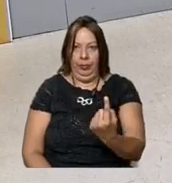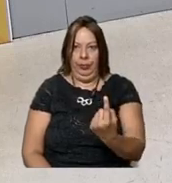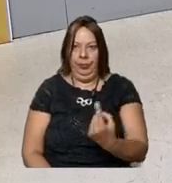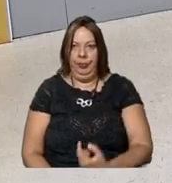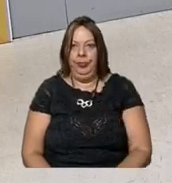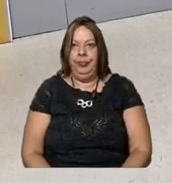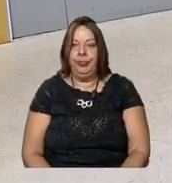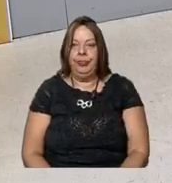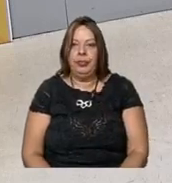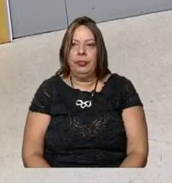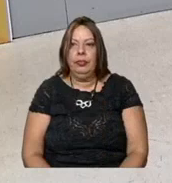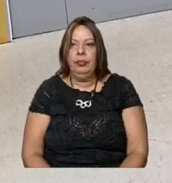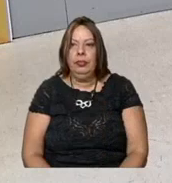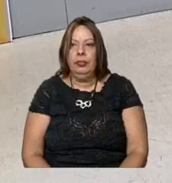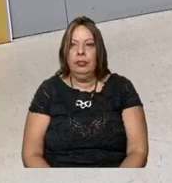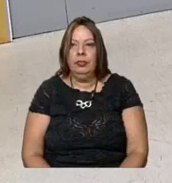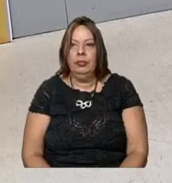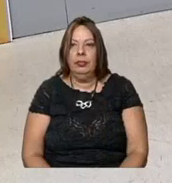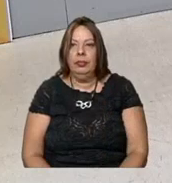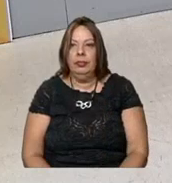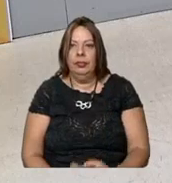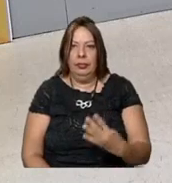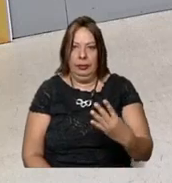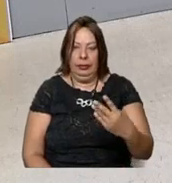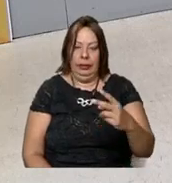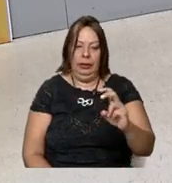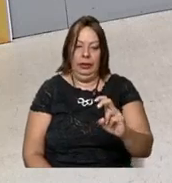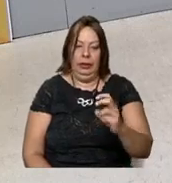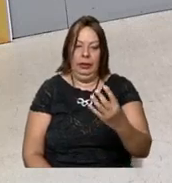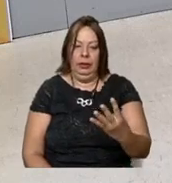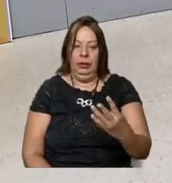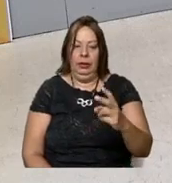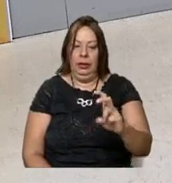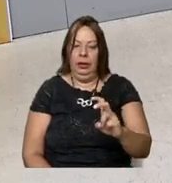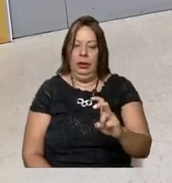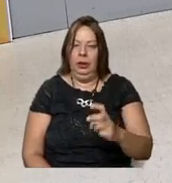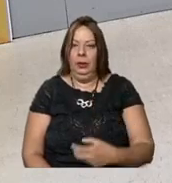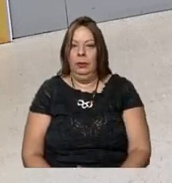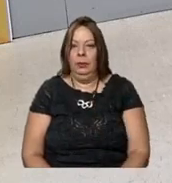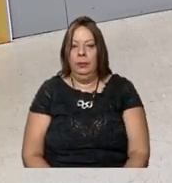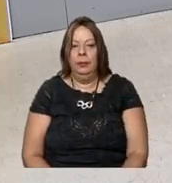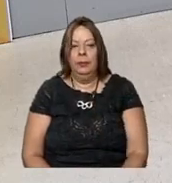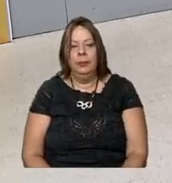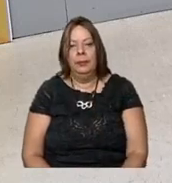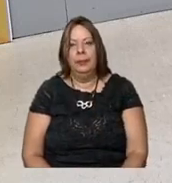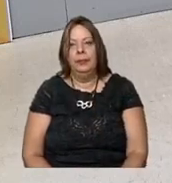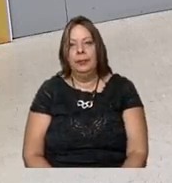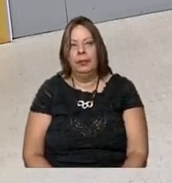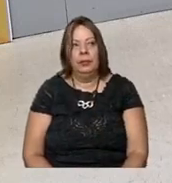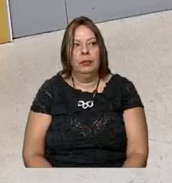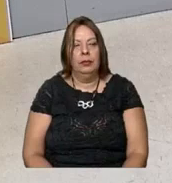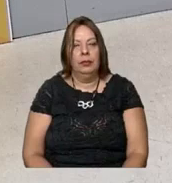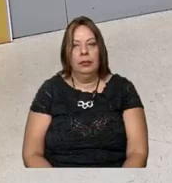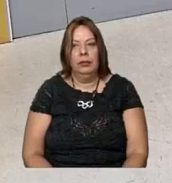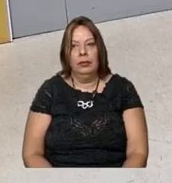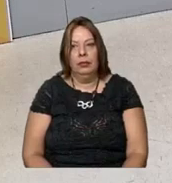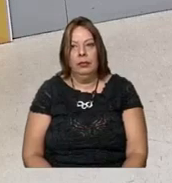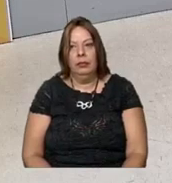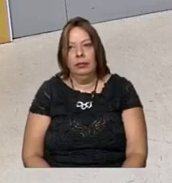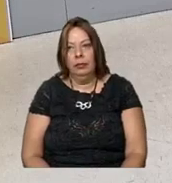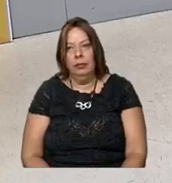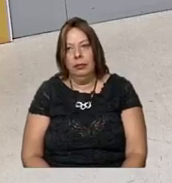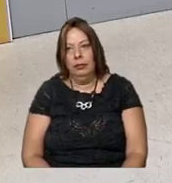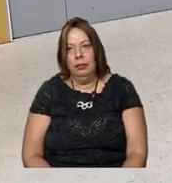51. Vem bolinha. 45 agora. 45, tô chamando. Marque aí,